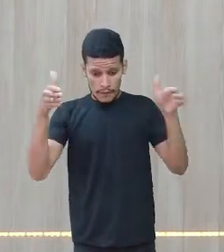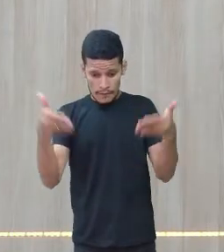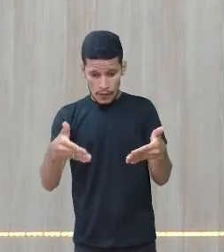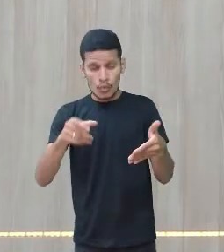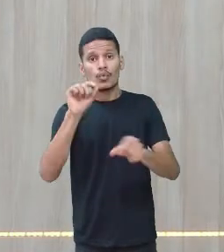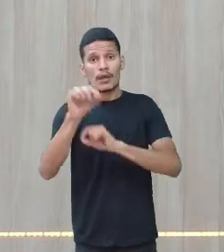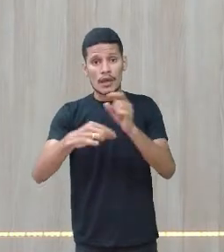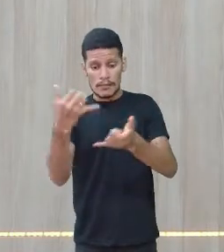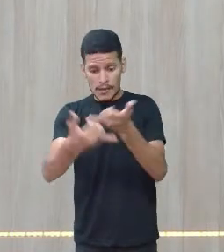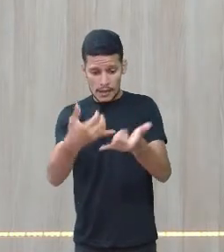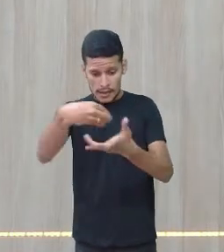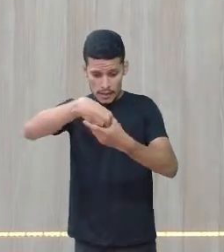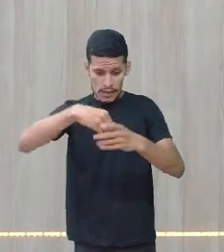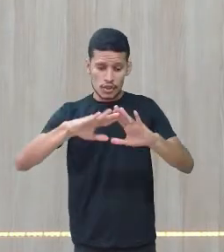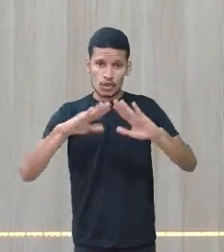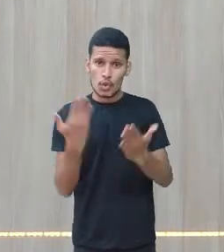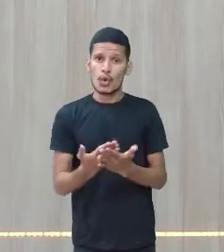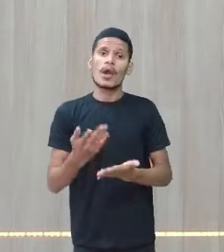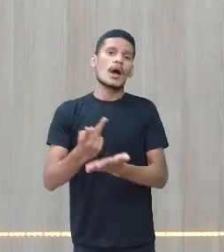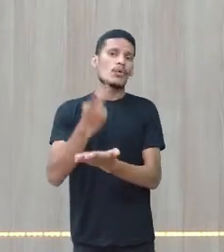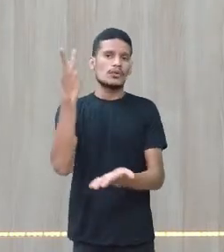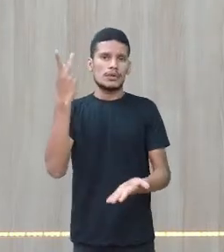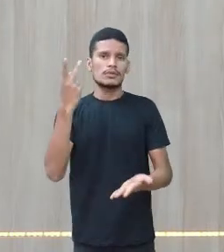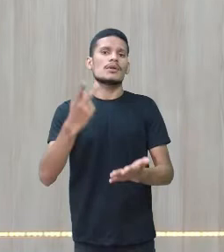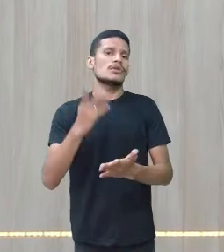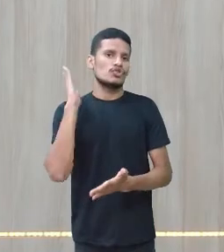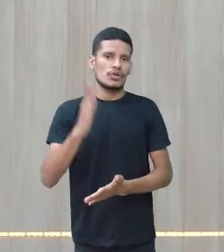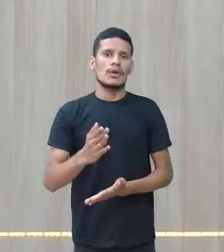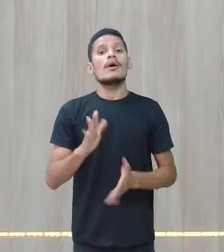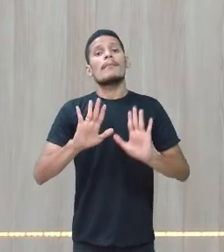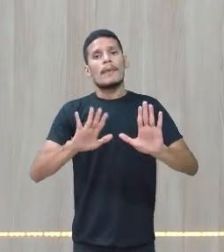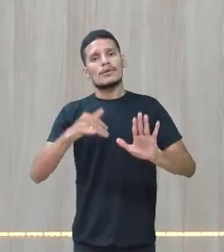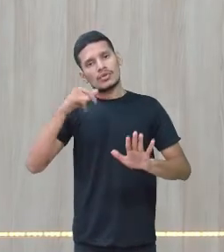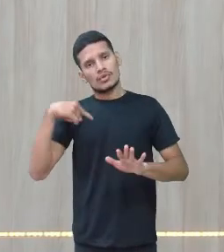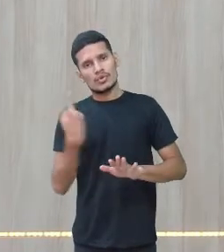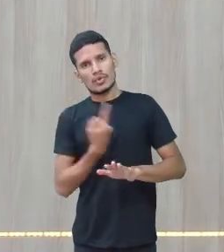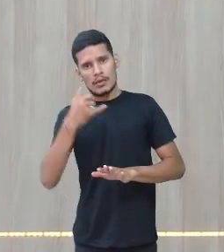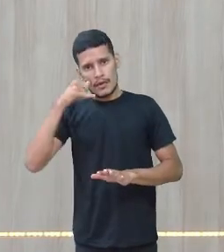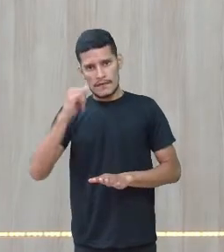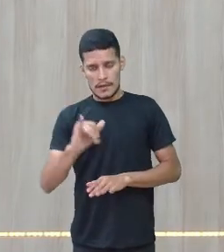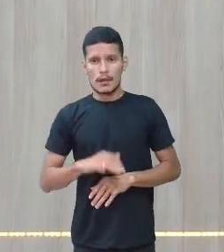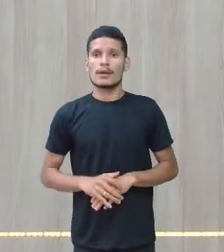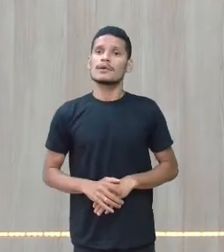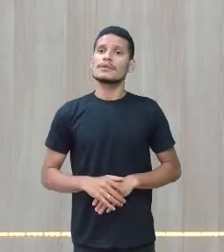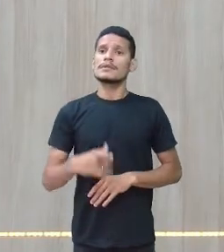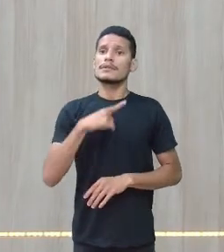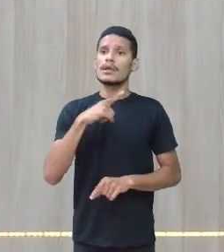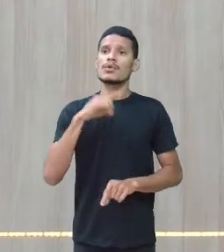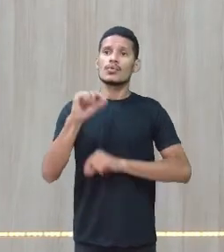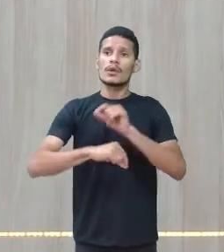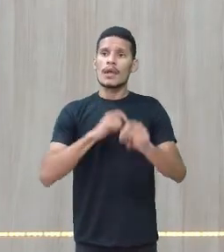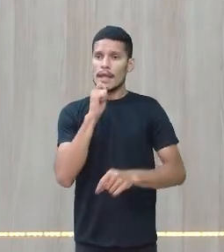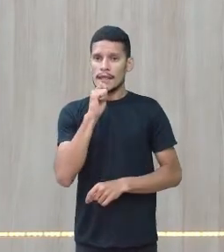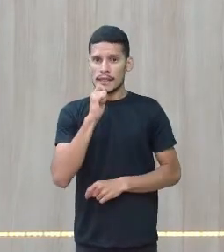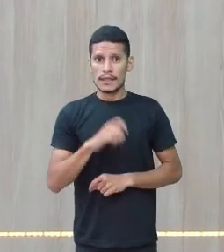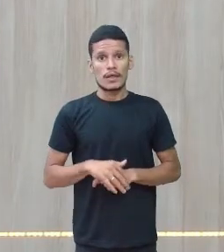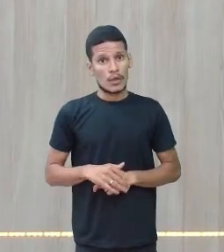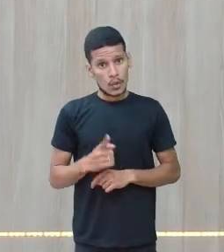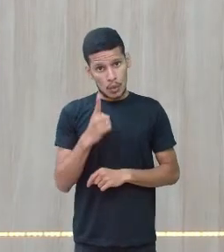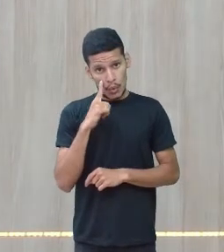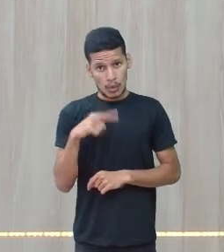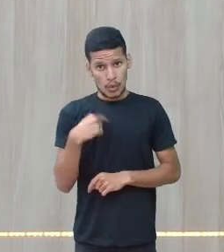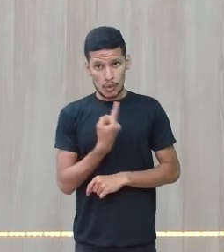em brincadeiras na escola, em casos que a gente pode evitar, ok? O que é que nós temos ainda